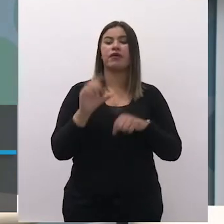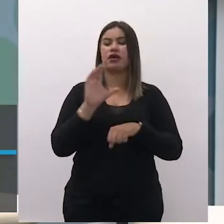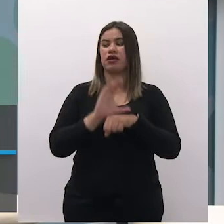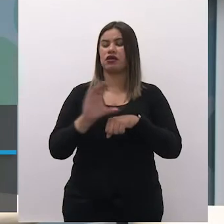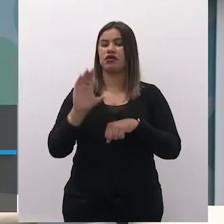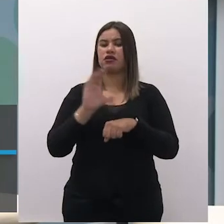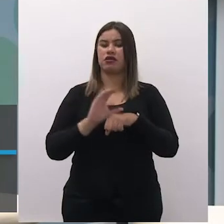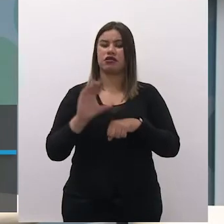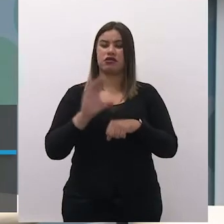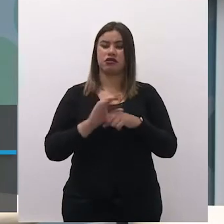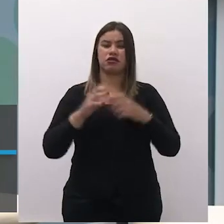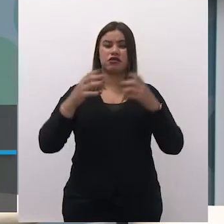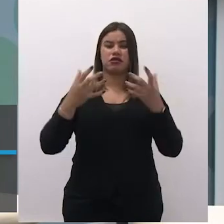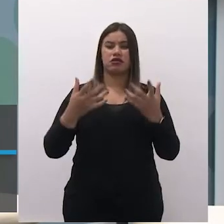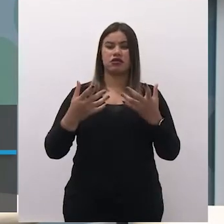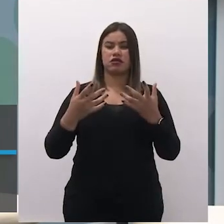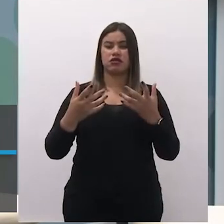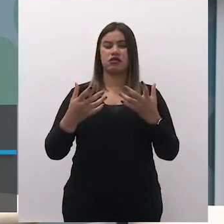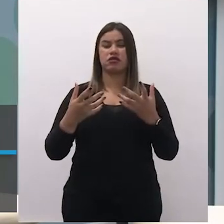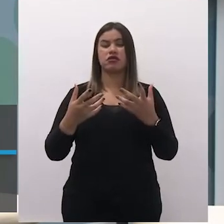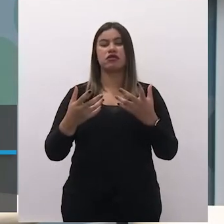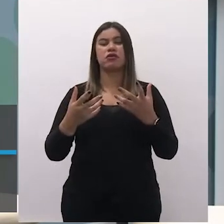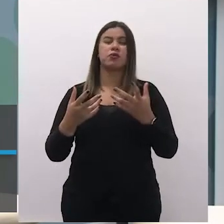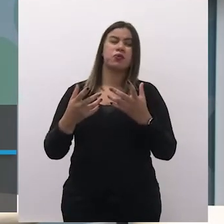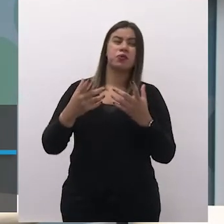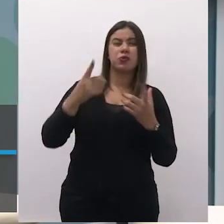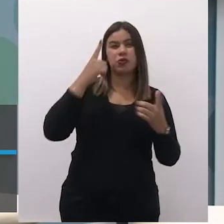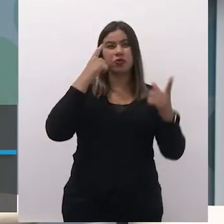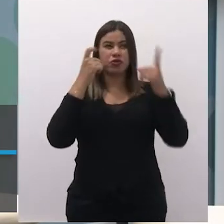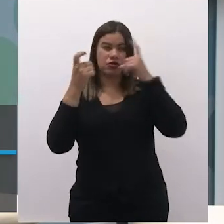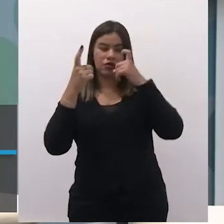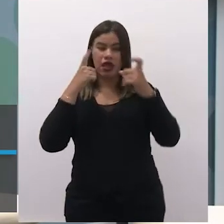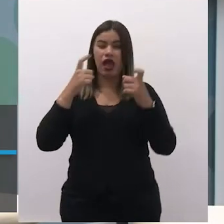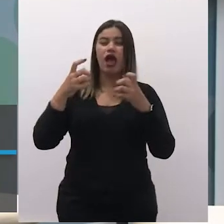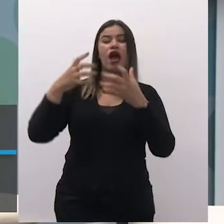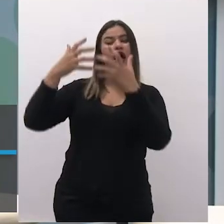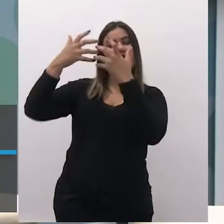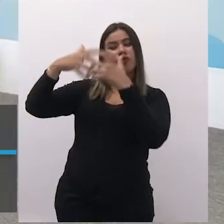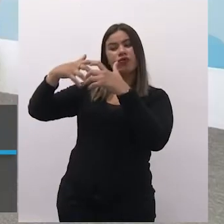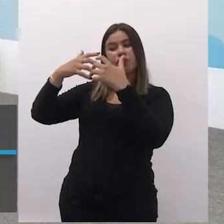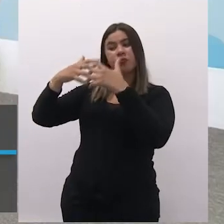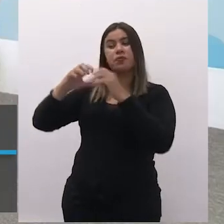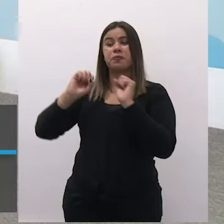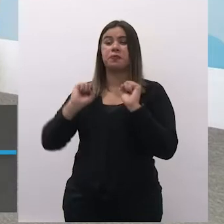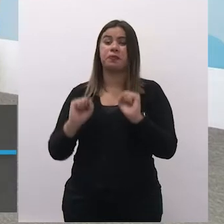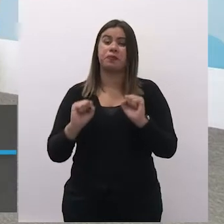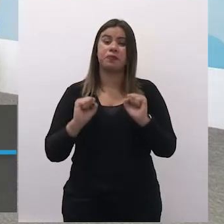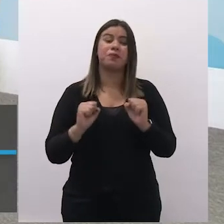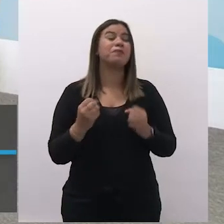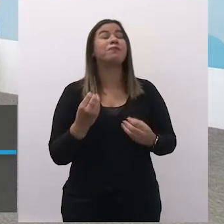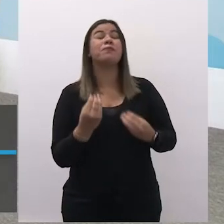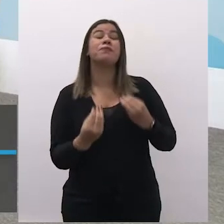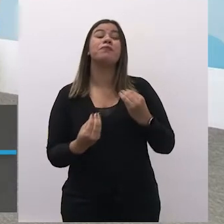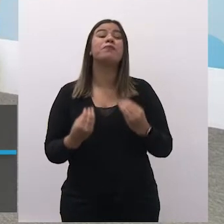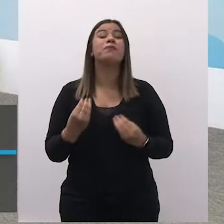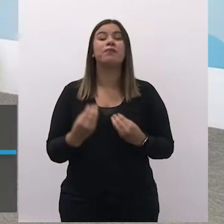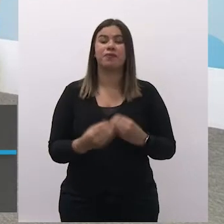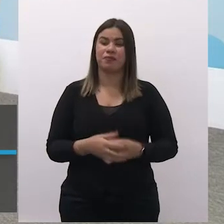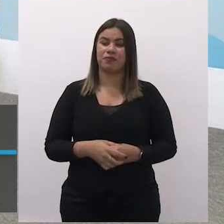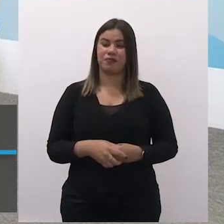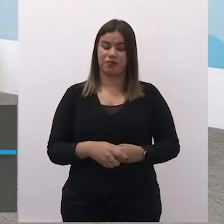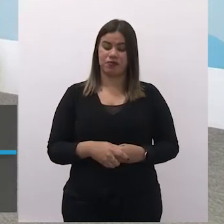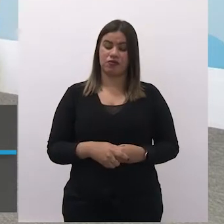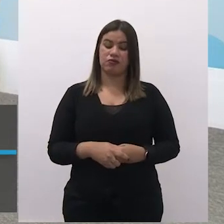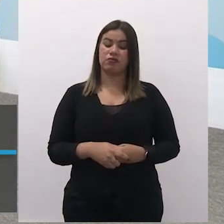e raciocina sobre hipóteses. Como nós fazemos isso, né? Nossa! Eu acho que